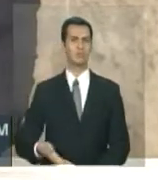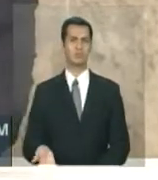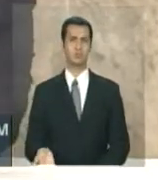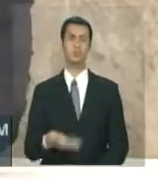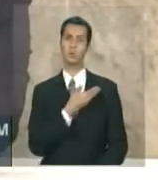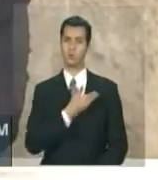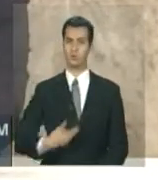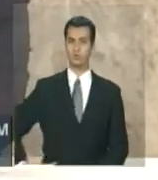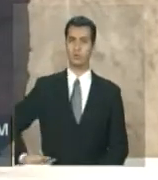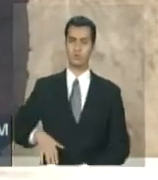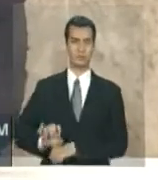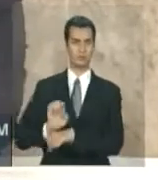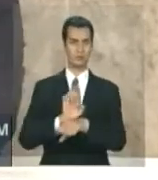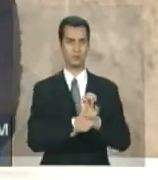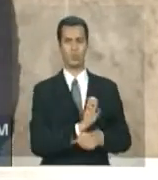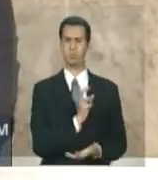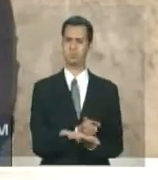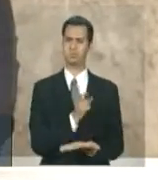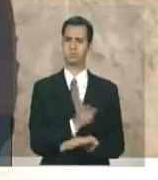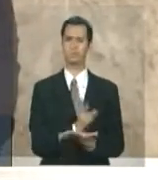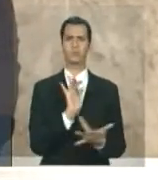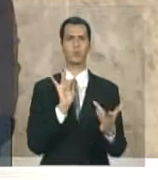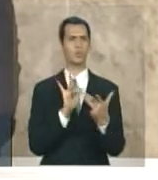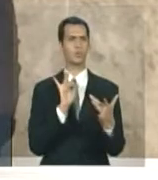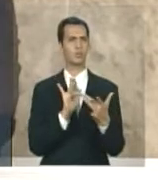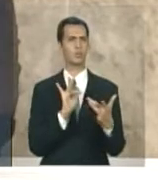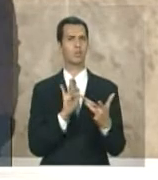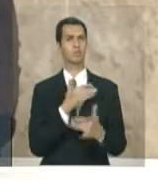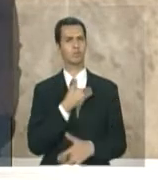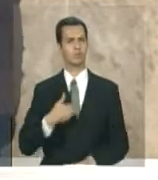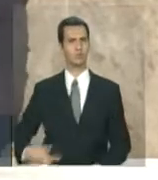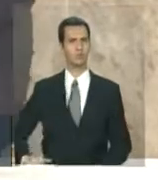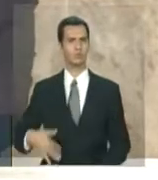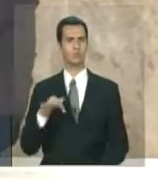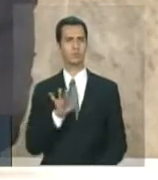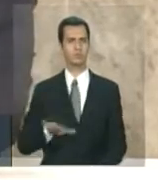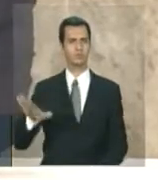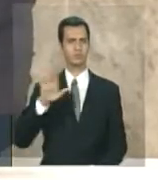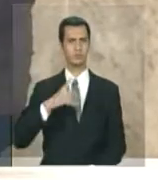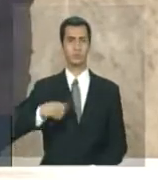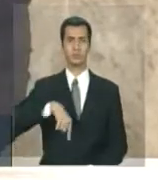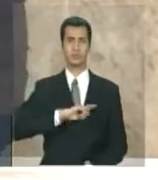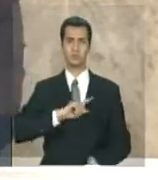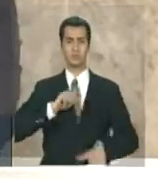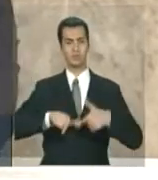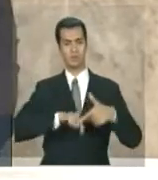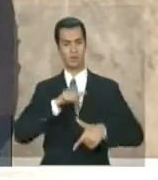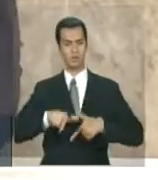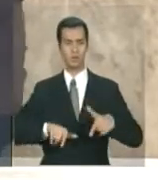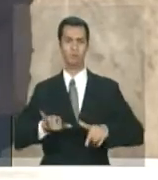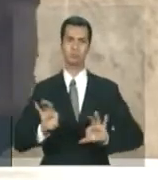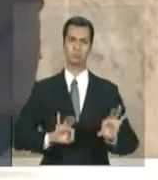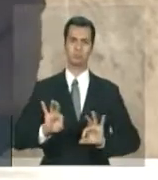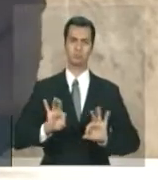estiveram permanentemente em contato conosco, com o governo federal, e nós viabilizando as ações, buscando dados,